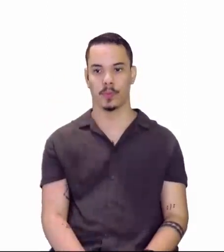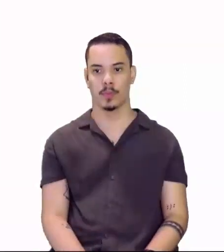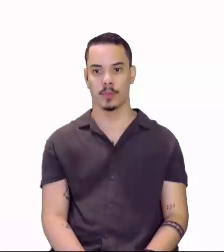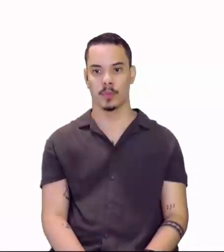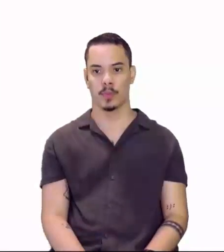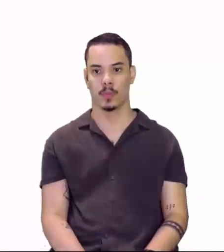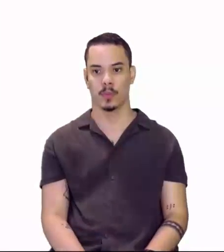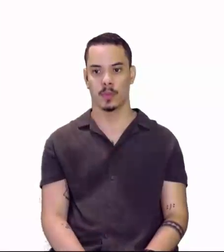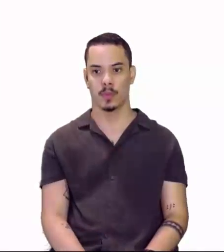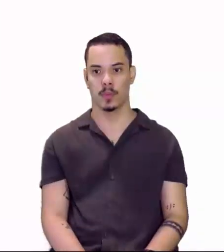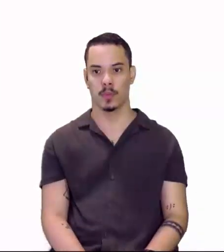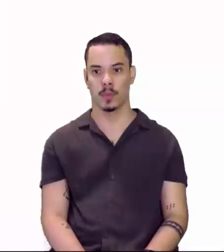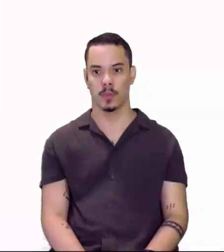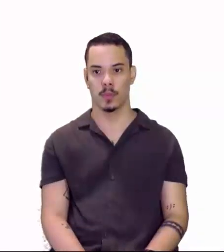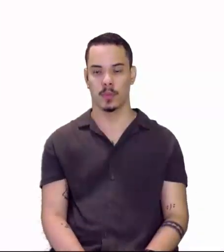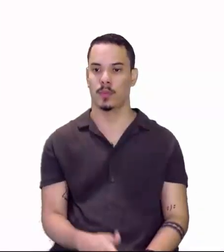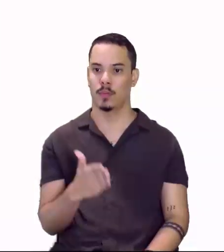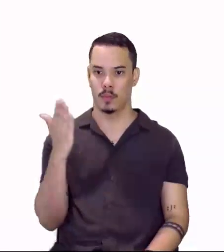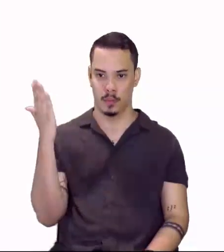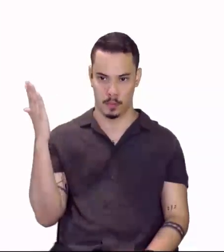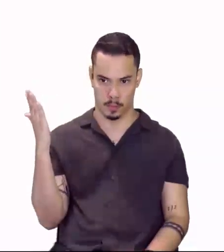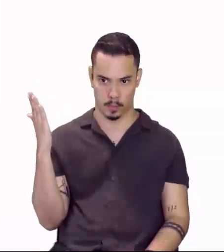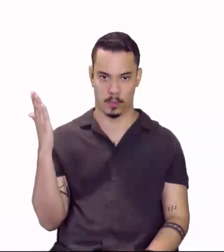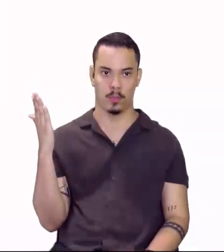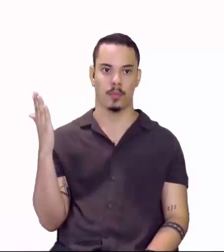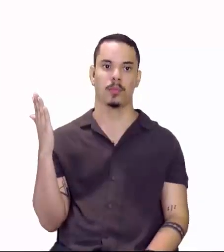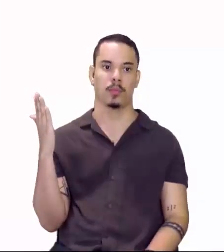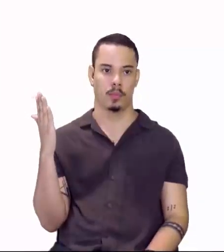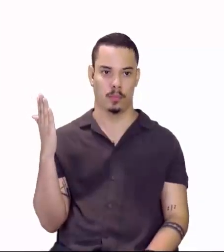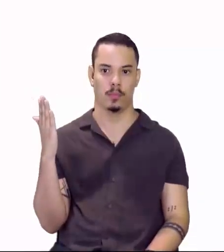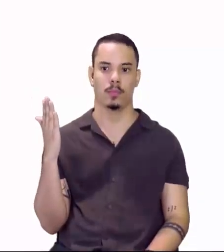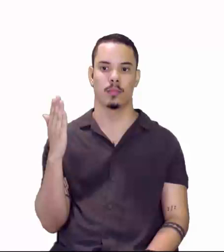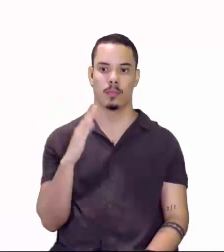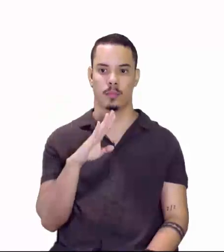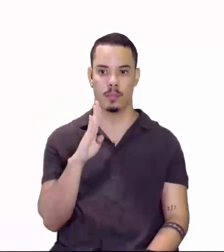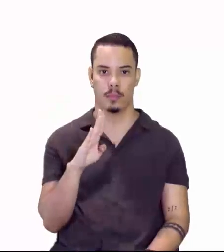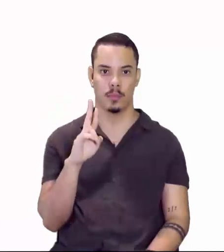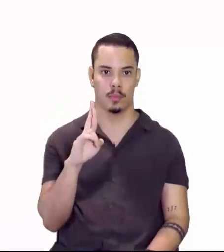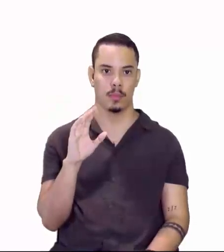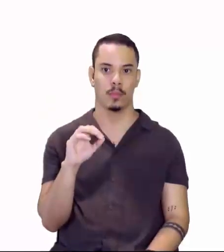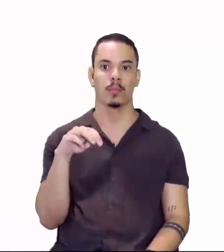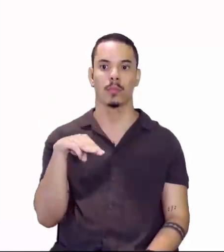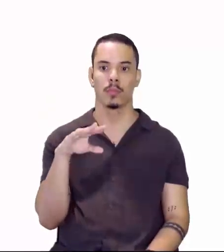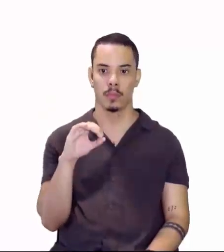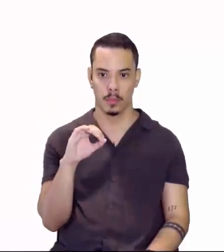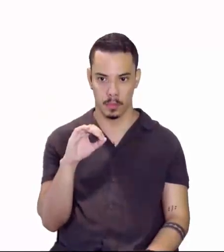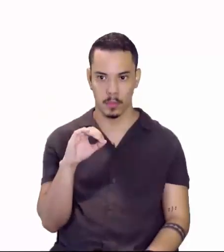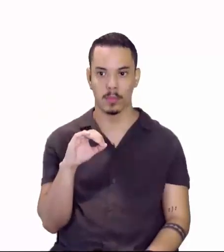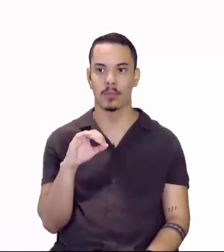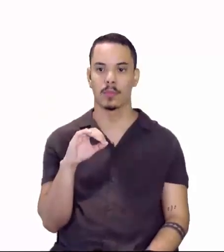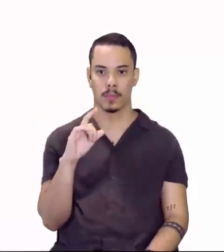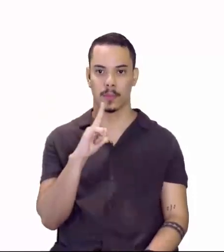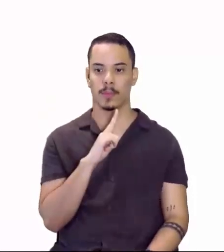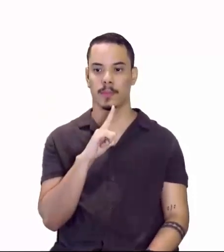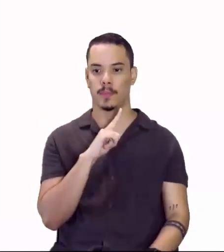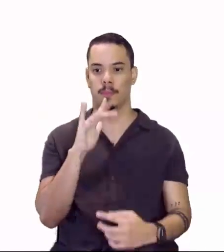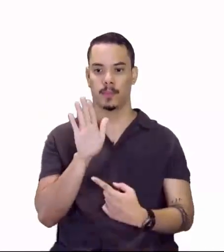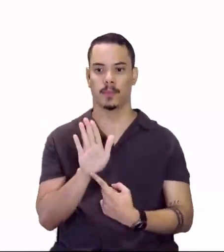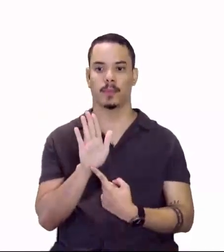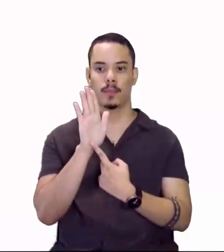O elemento retratado é exatamente o bromo, que ele